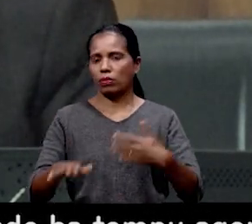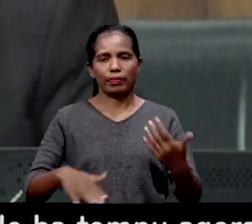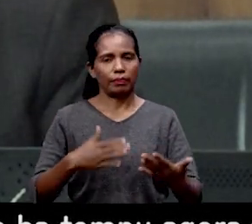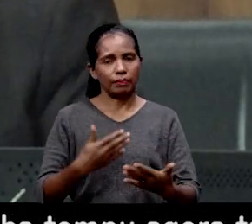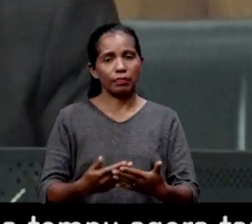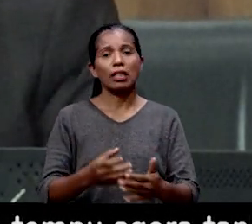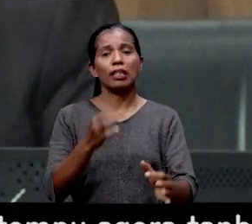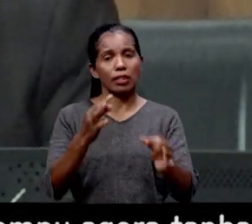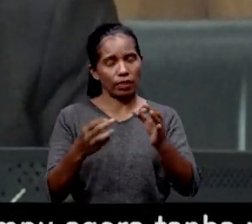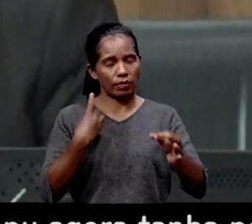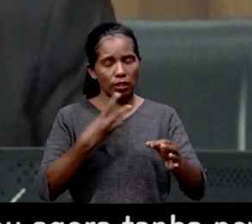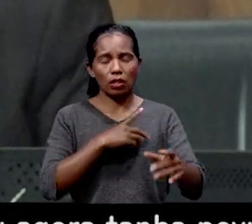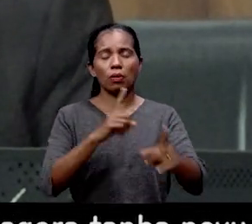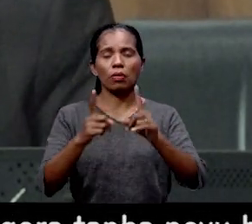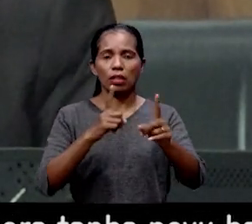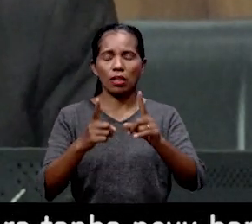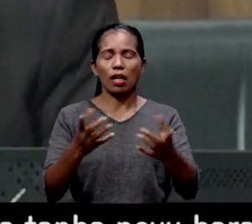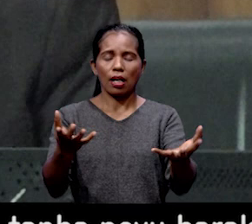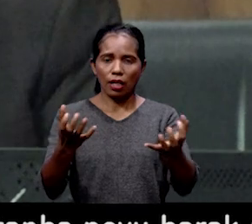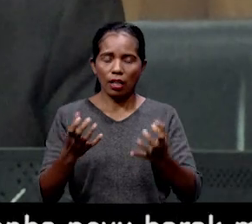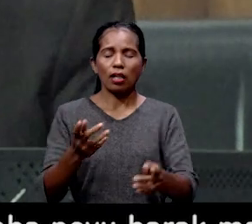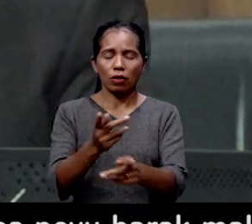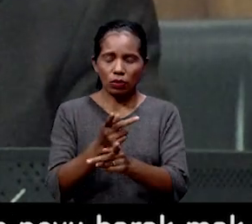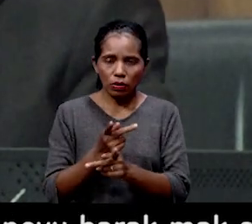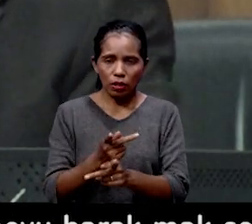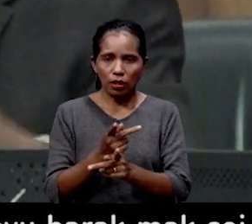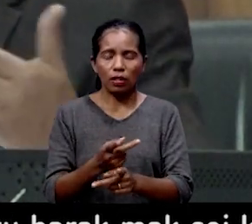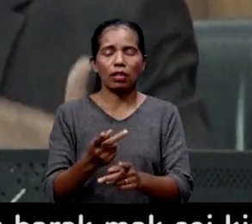Se ita kolia dem pa kakara pupan sa kakara halo pupan.